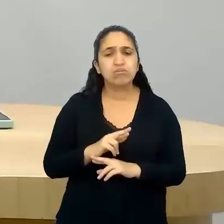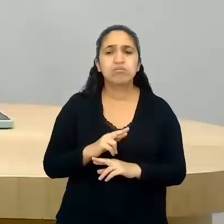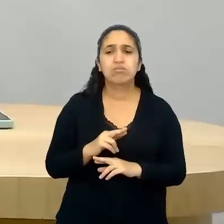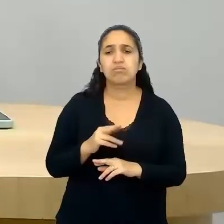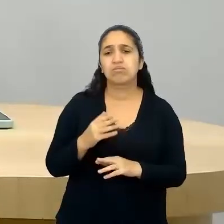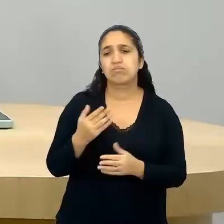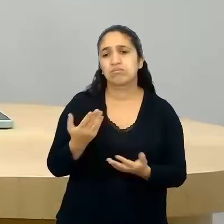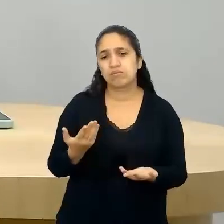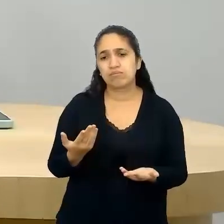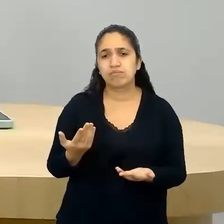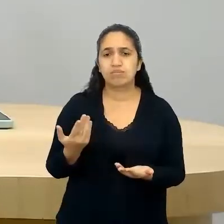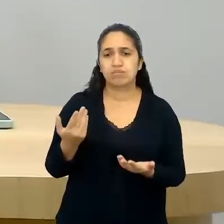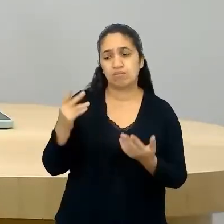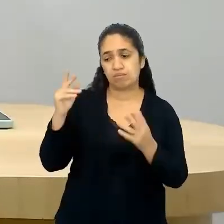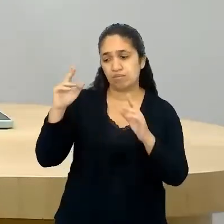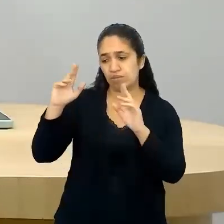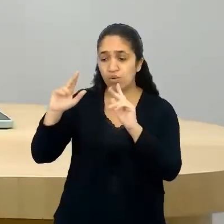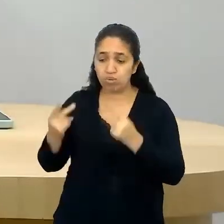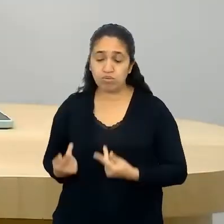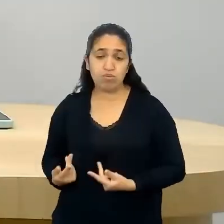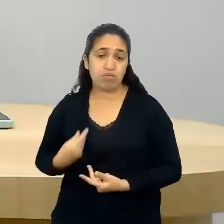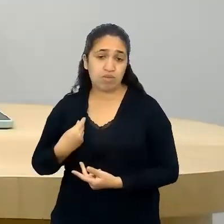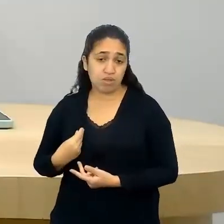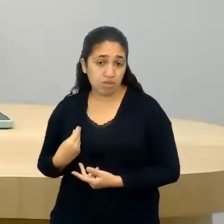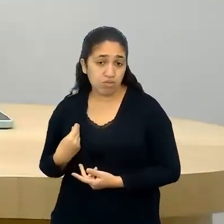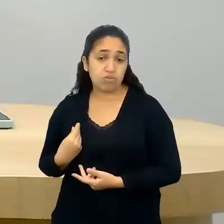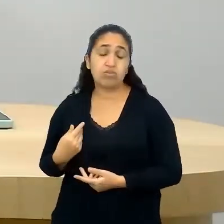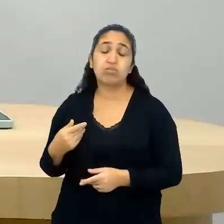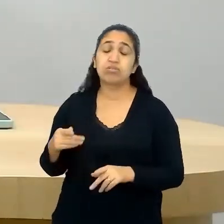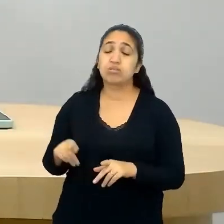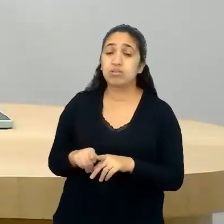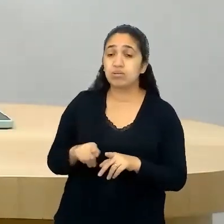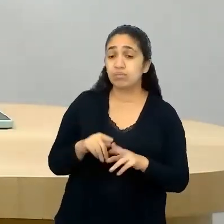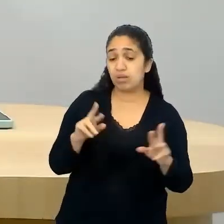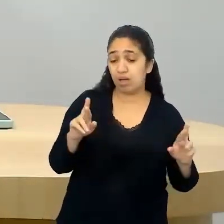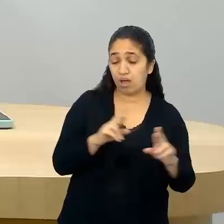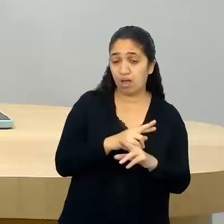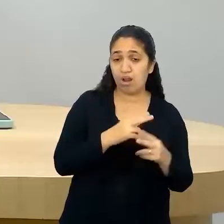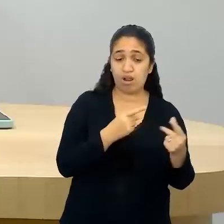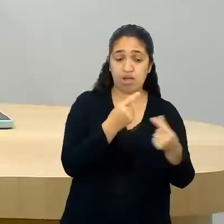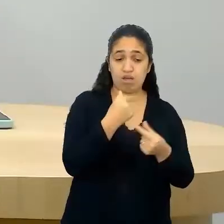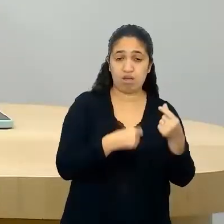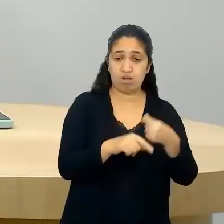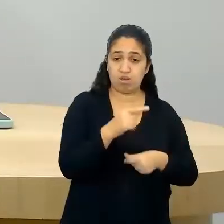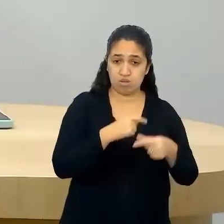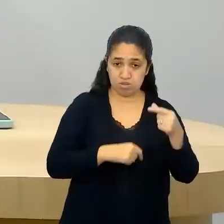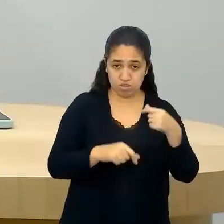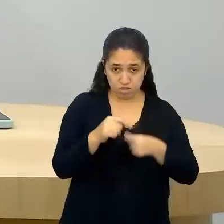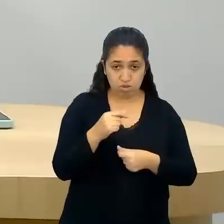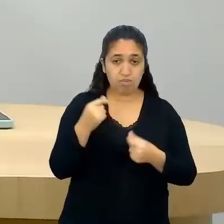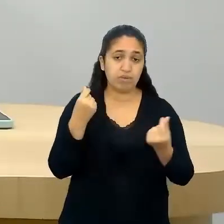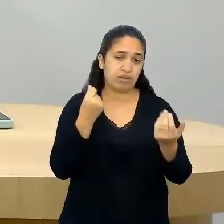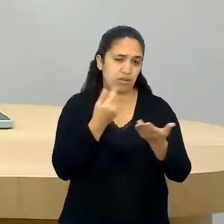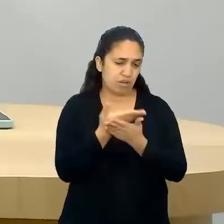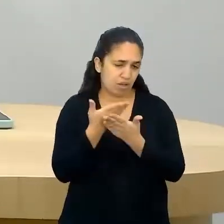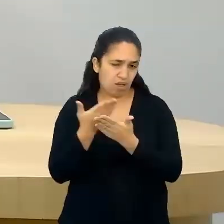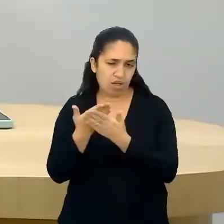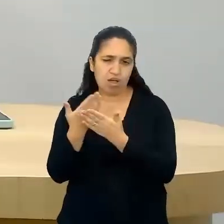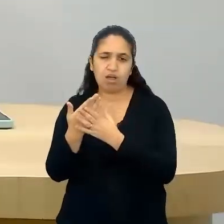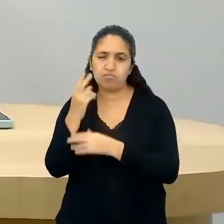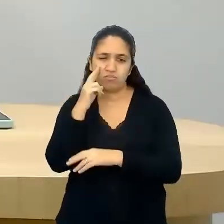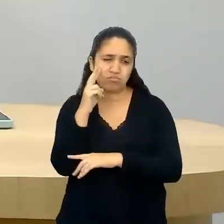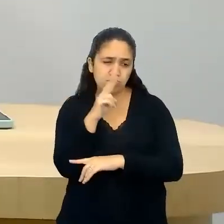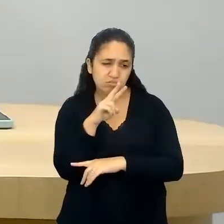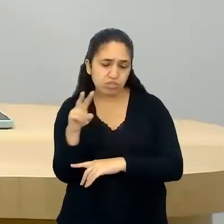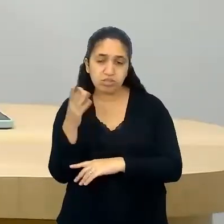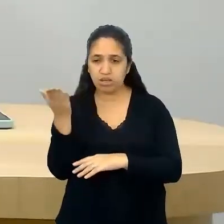com os seres vivos, né, numa relação aí também econômica, né? Então, quando a gente fala desses estudos aí, e a gente observou